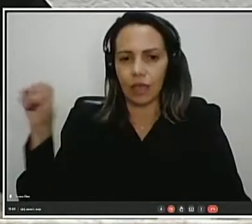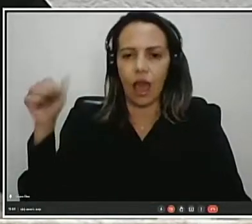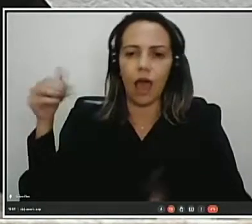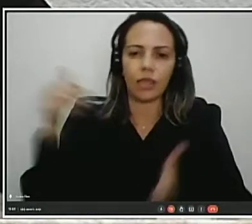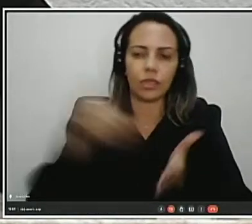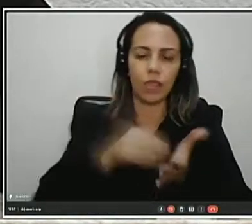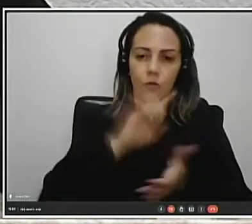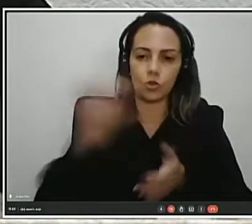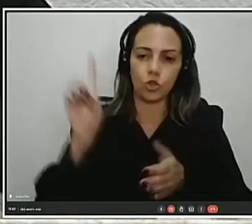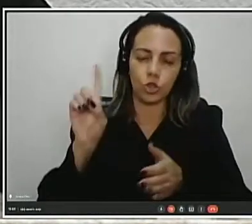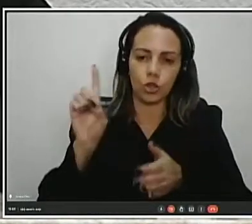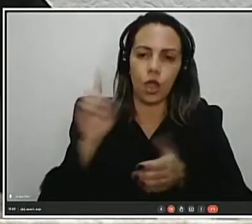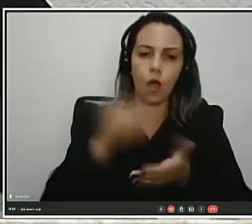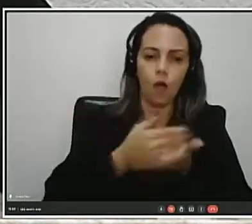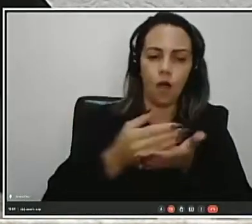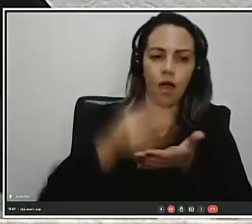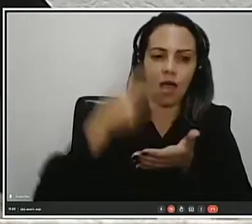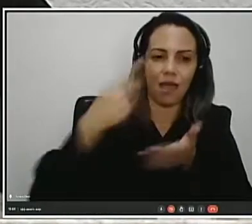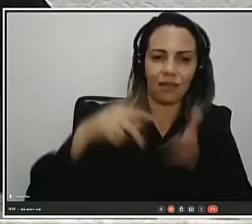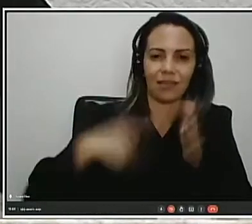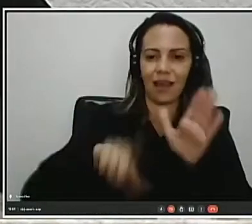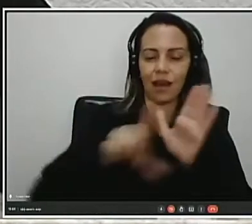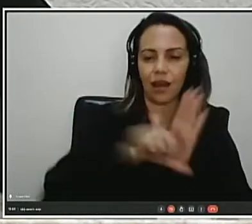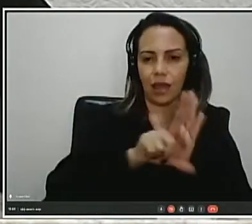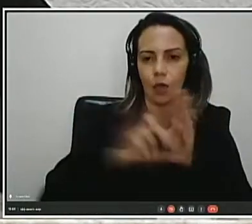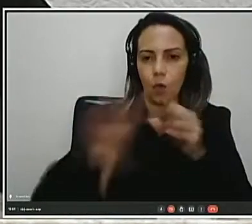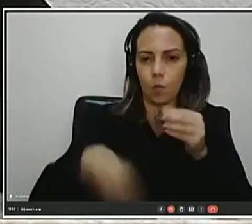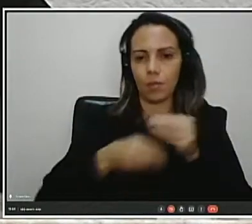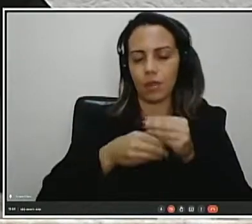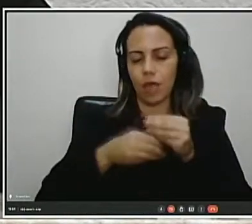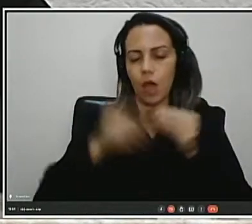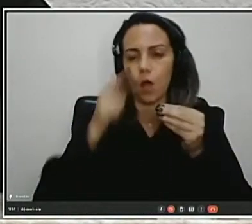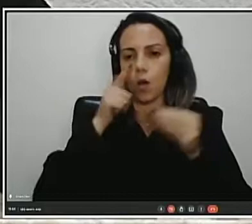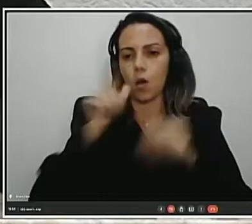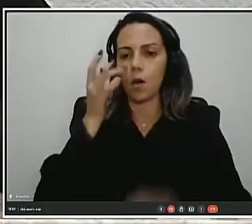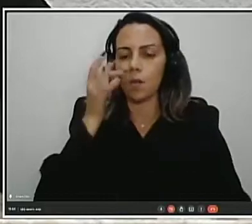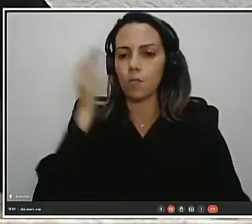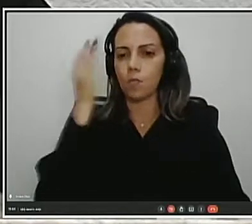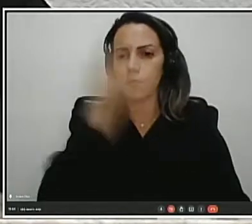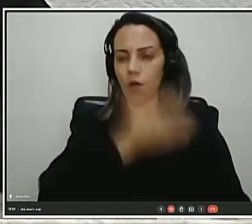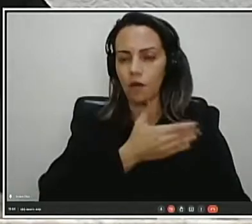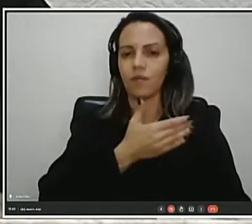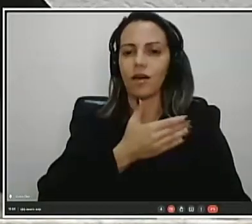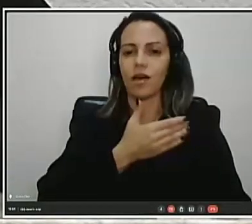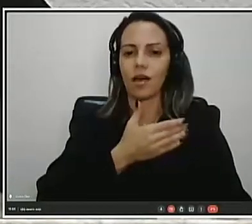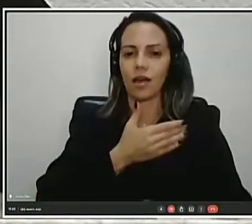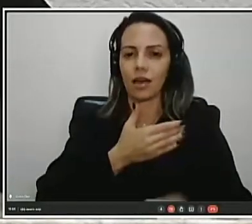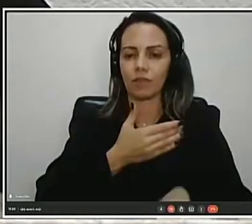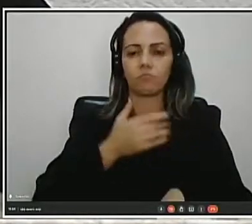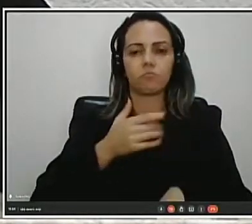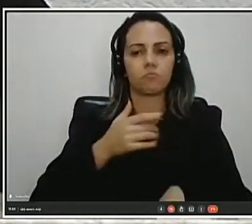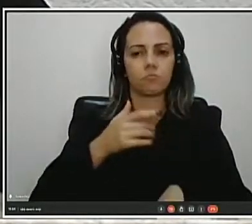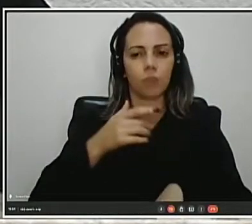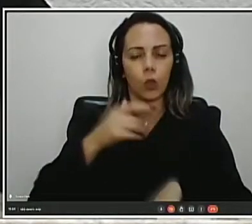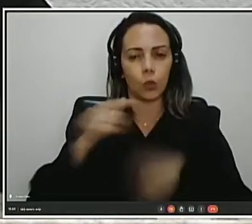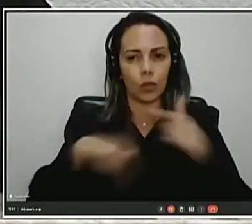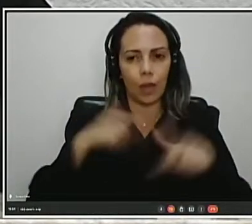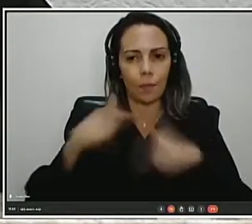nessa lei complementar e comprovar exclusivamente tempo efetivo exercício das funções de magistério na